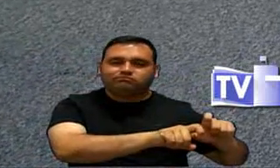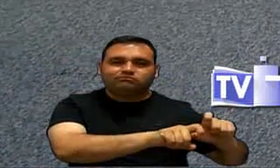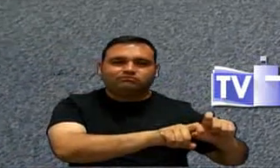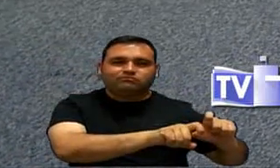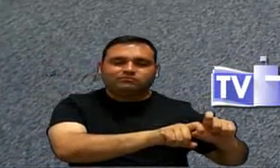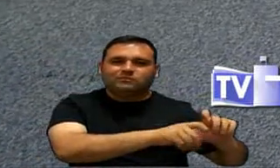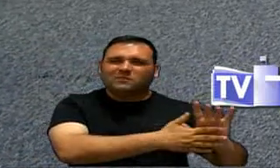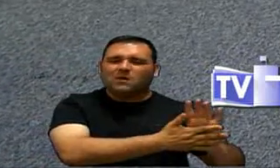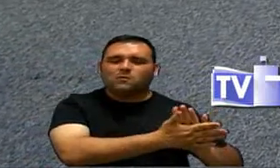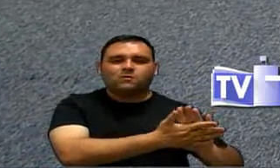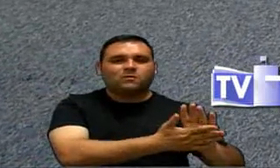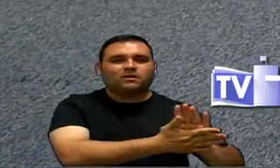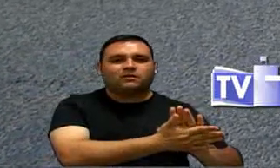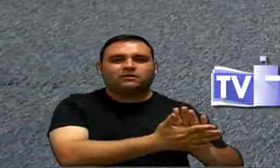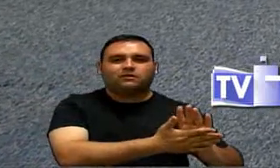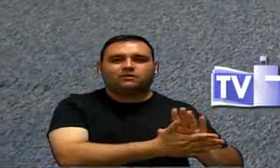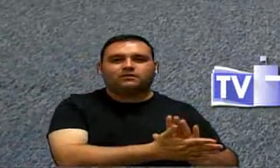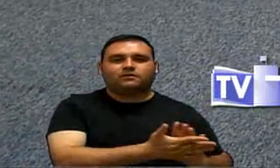nenhuma.